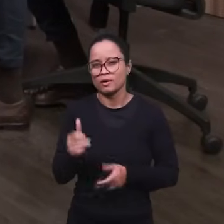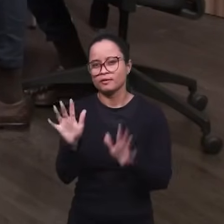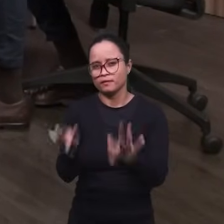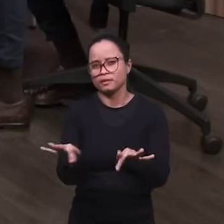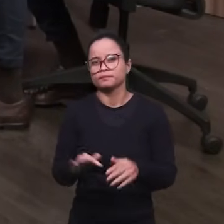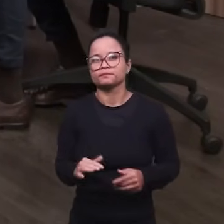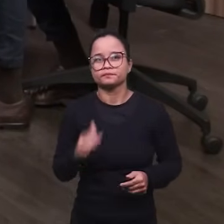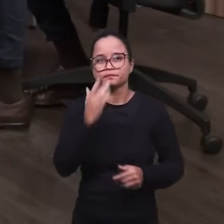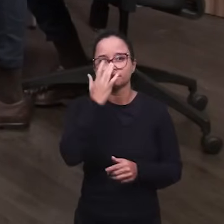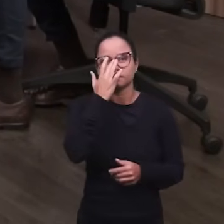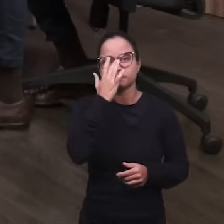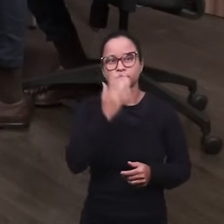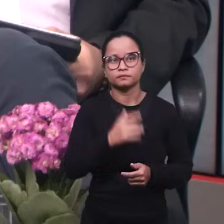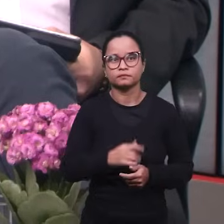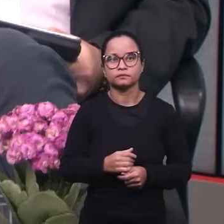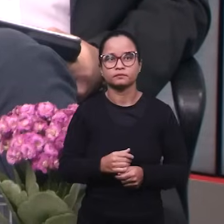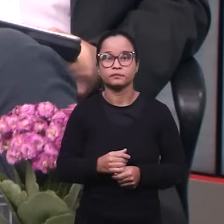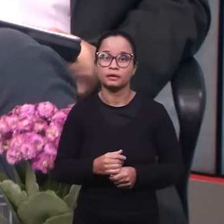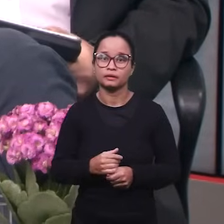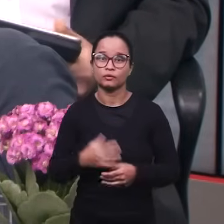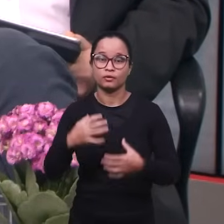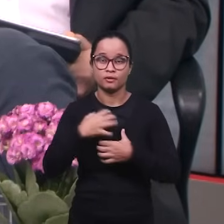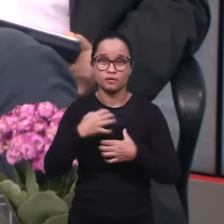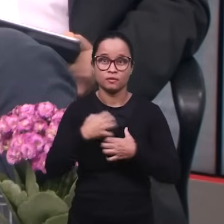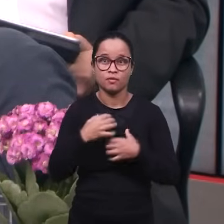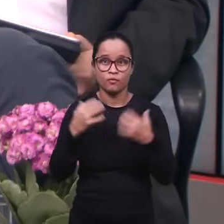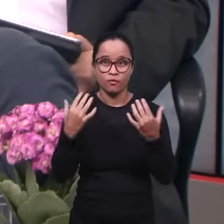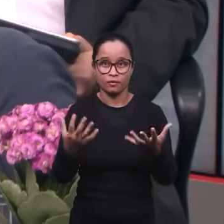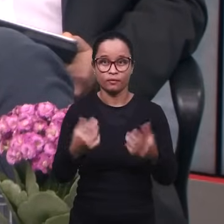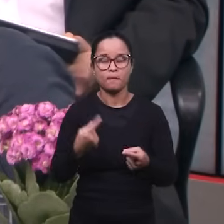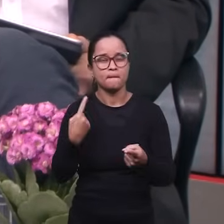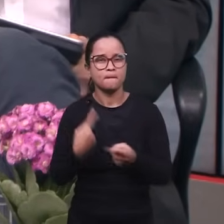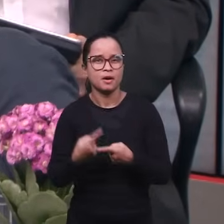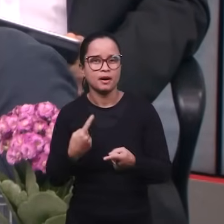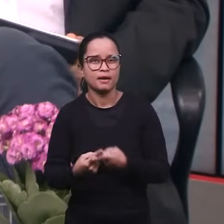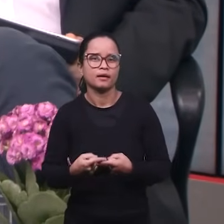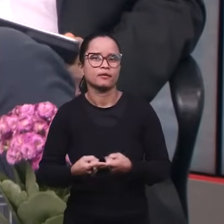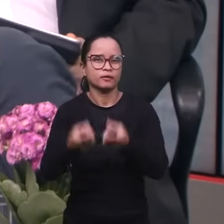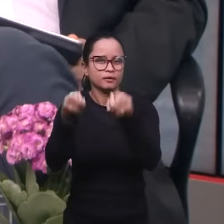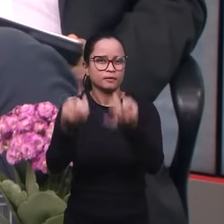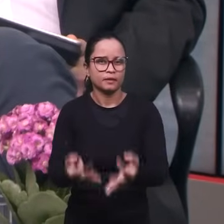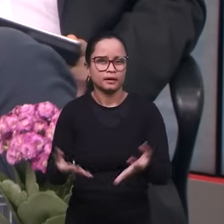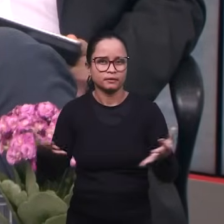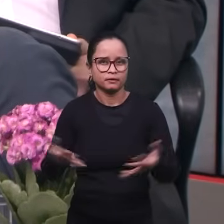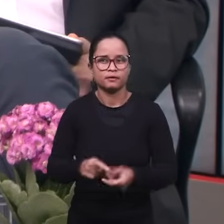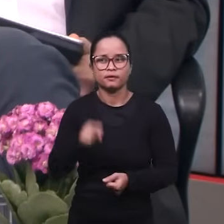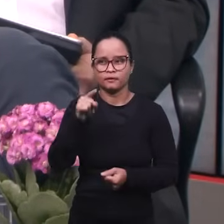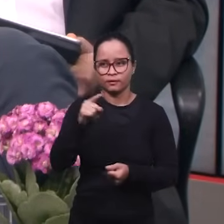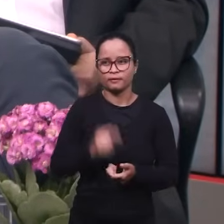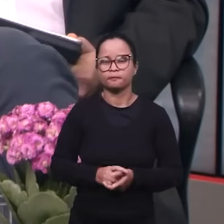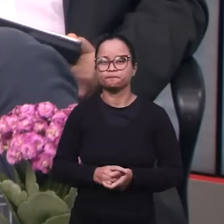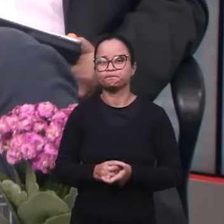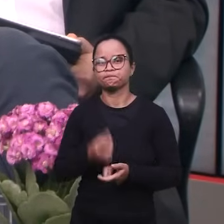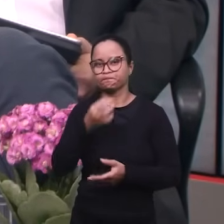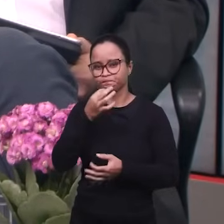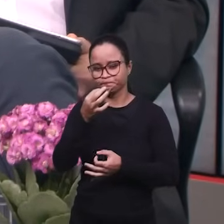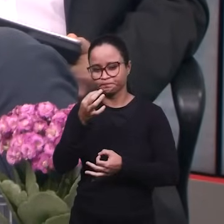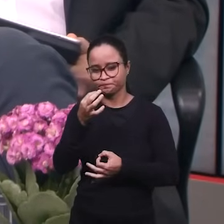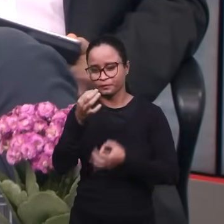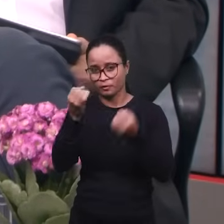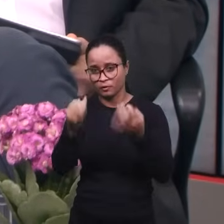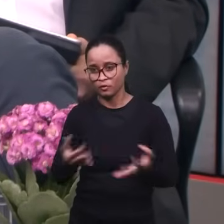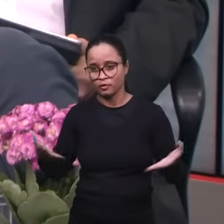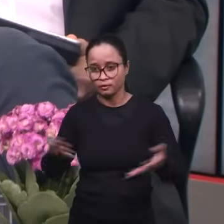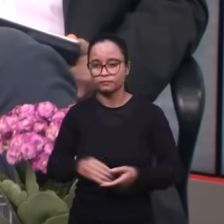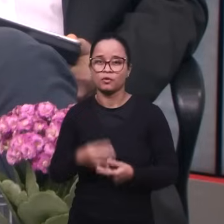no final, no seguinte sentido. Porque a colocação que foi feita, que você comentou sobre